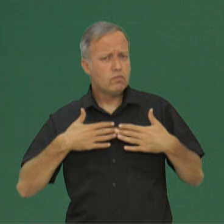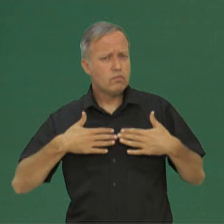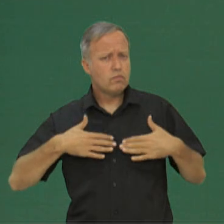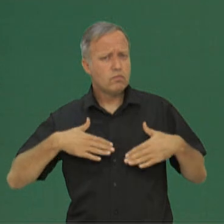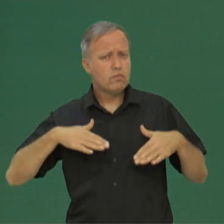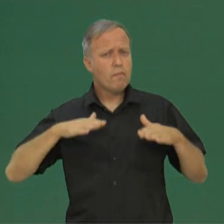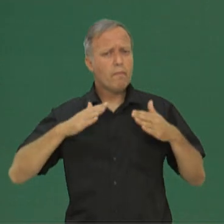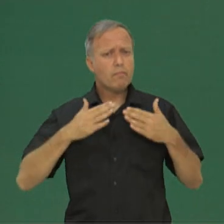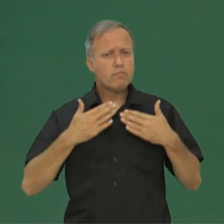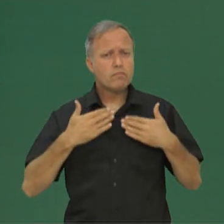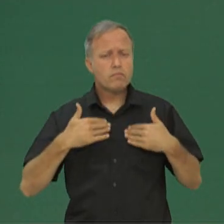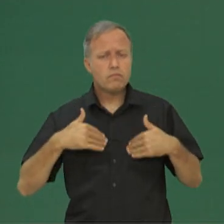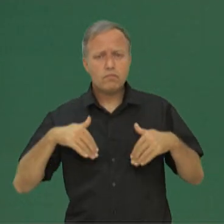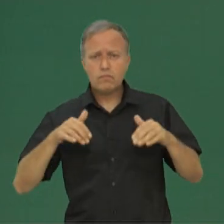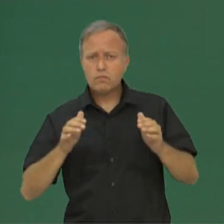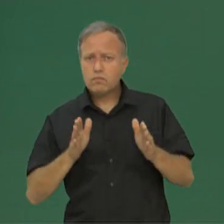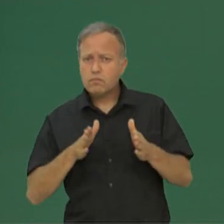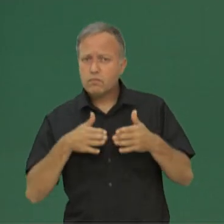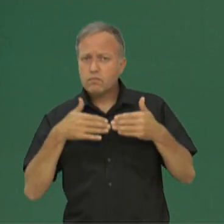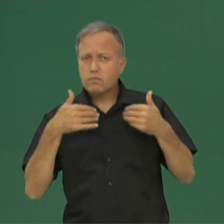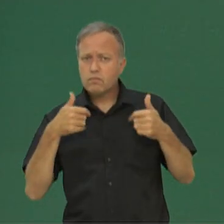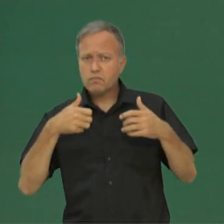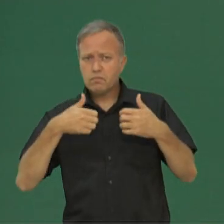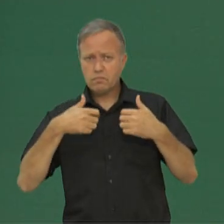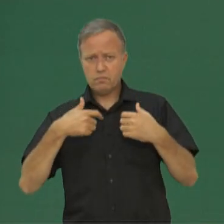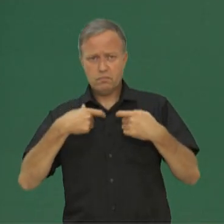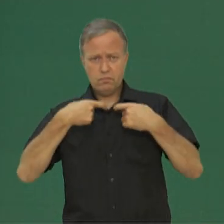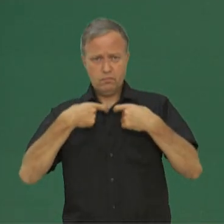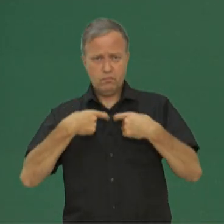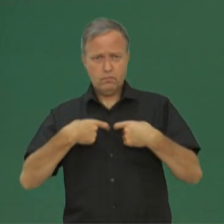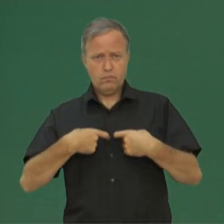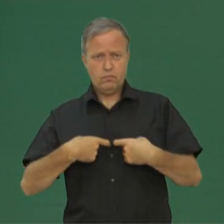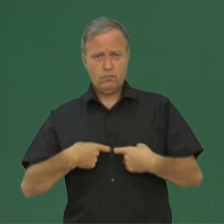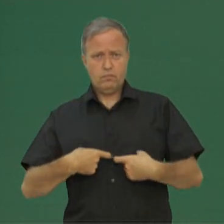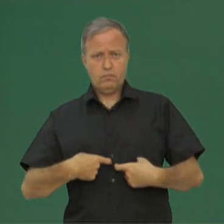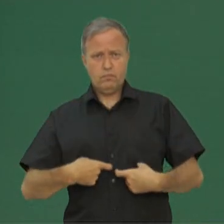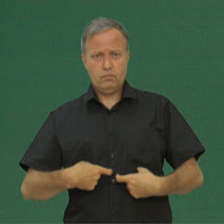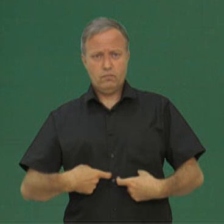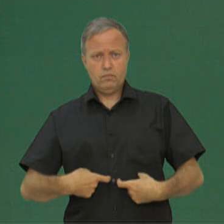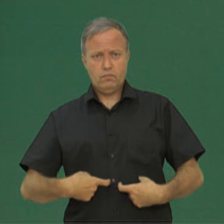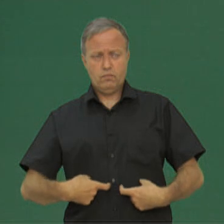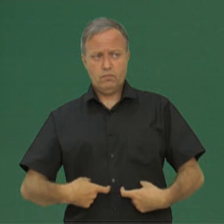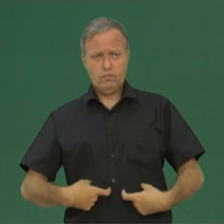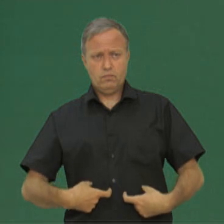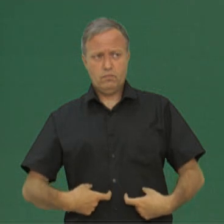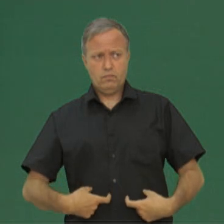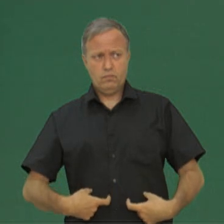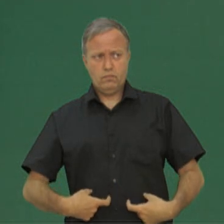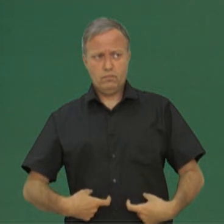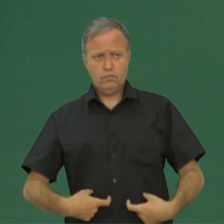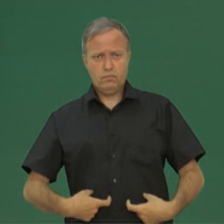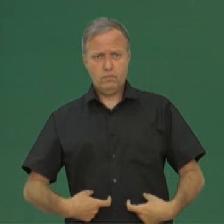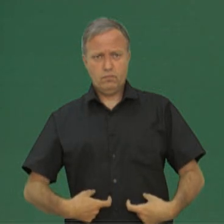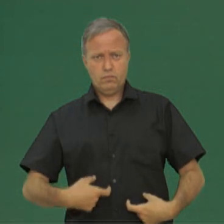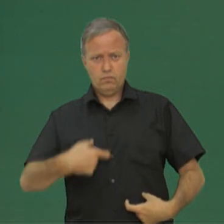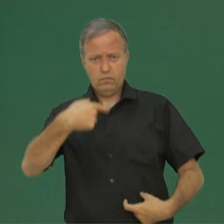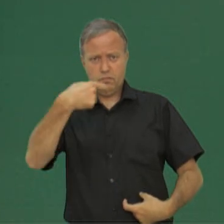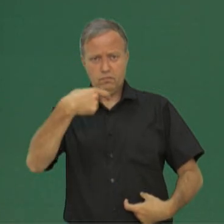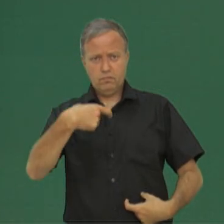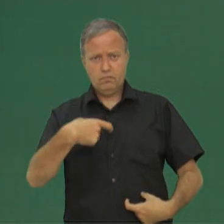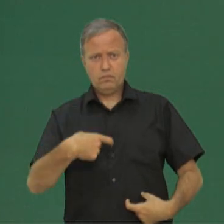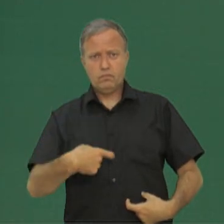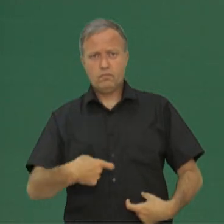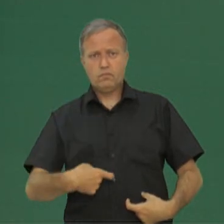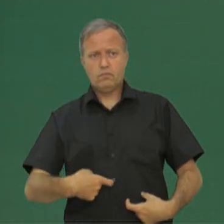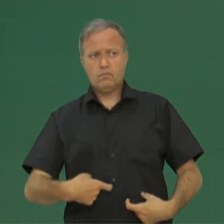passos, né? Mais postura, né? Porque a gente tem que lembrar que a postura da bailarina é uma postura ereta,